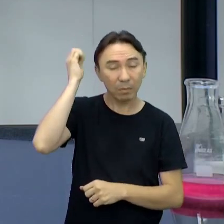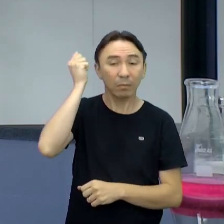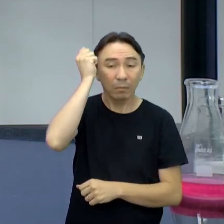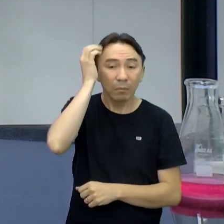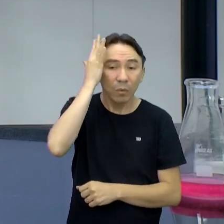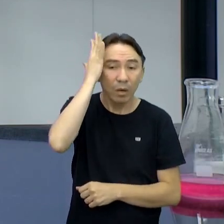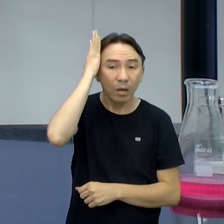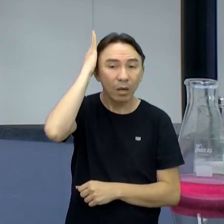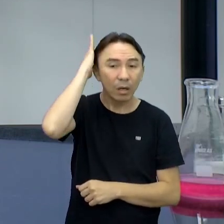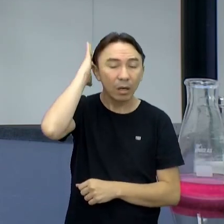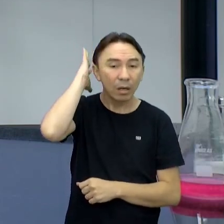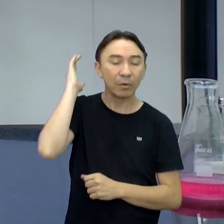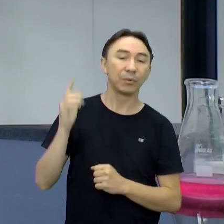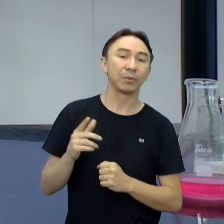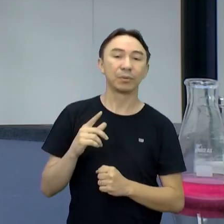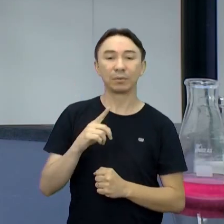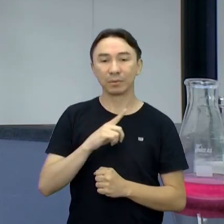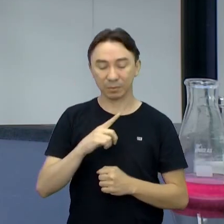uma camisa